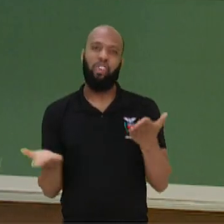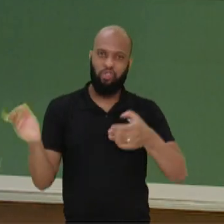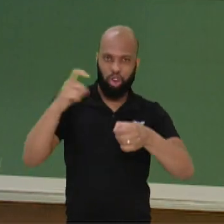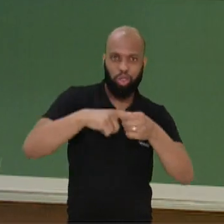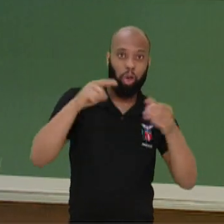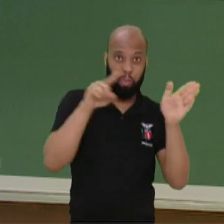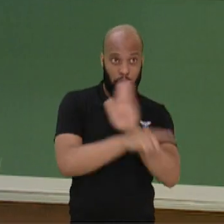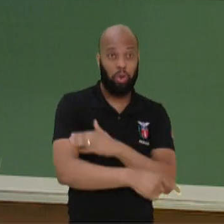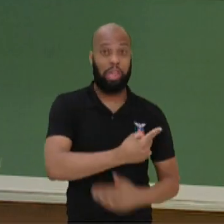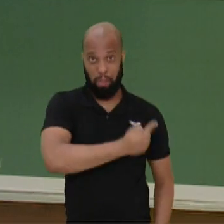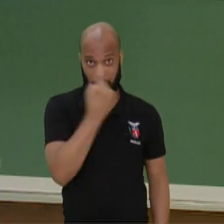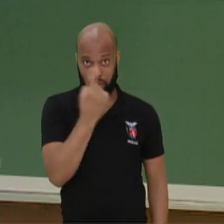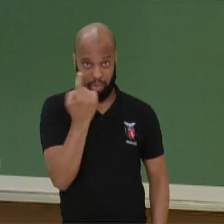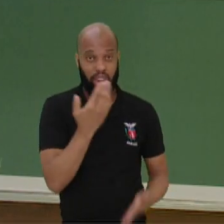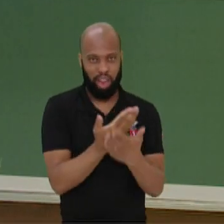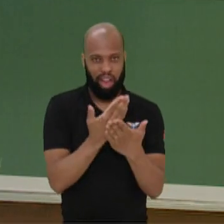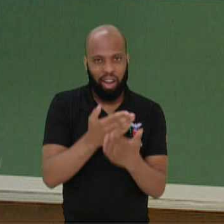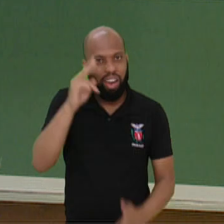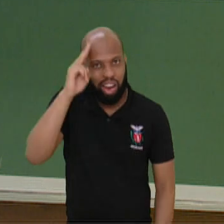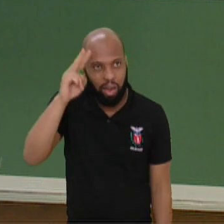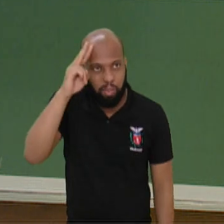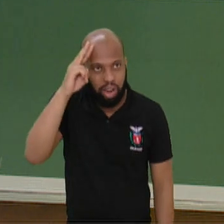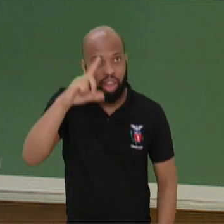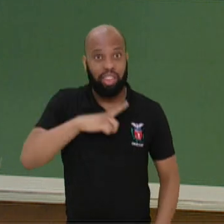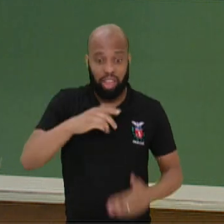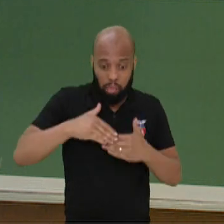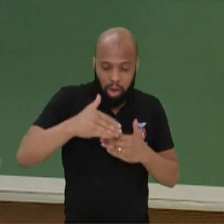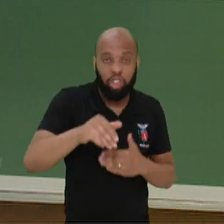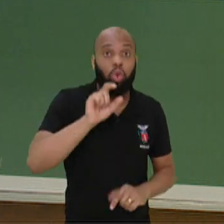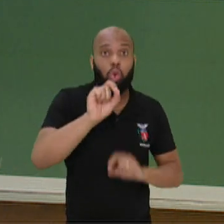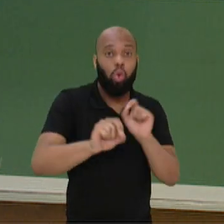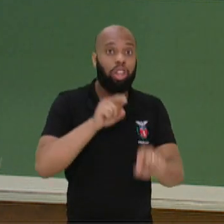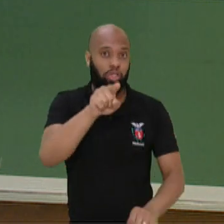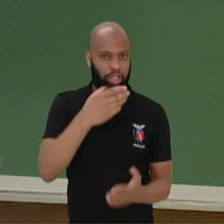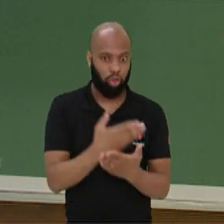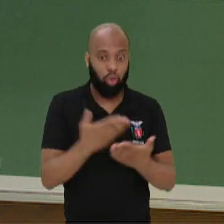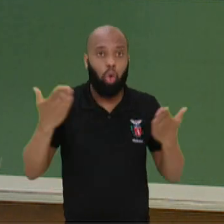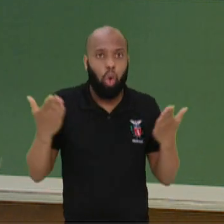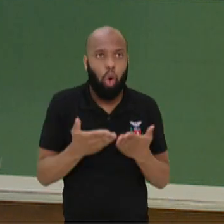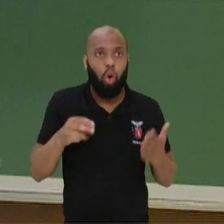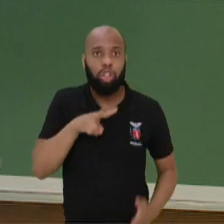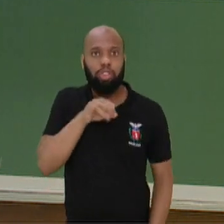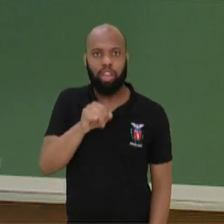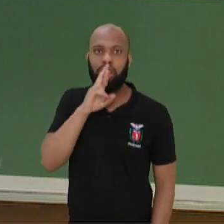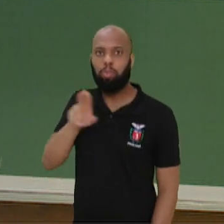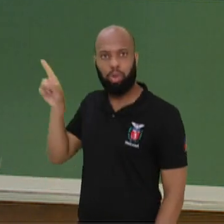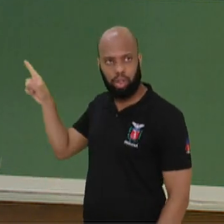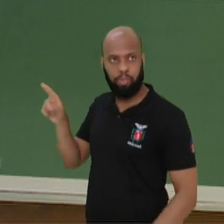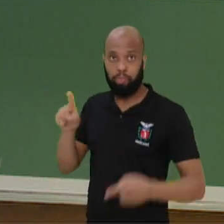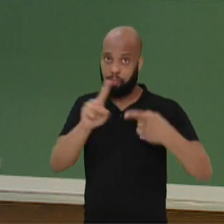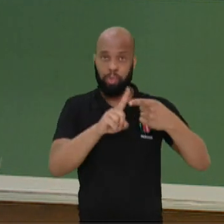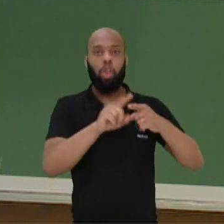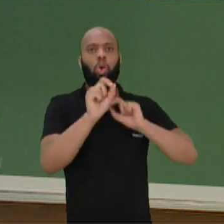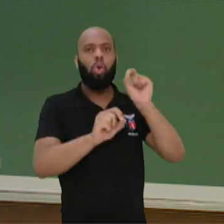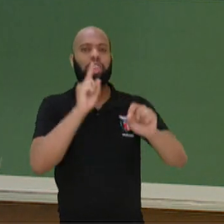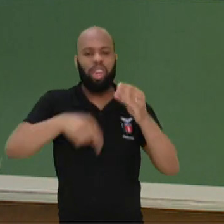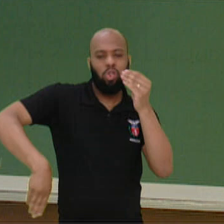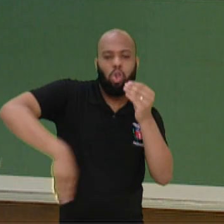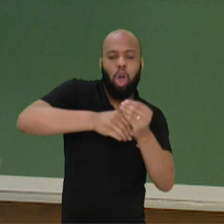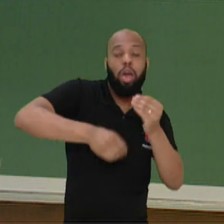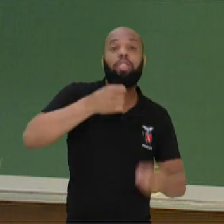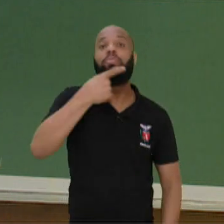Retornamos àquela atividade do início da aula. Então, a partir do que foi dito, falado aqui na aula, vocês vão responder o que são